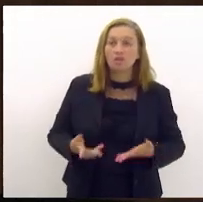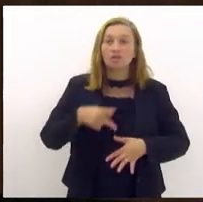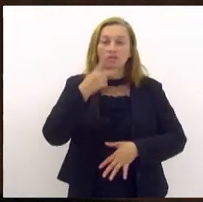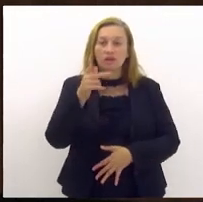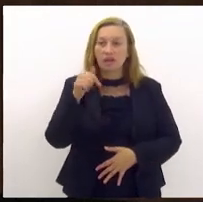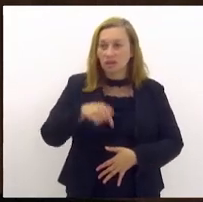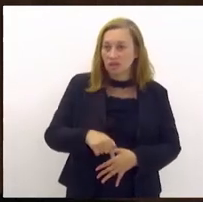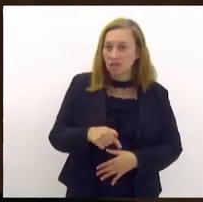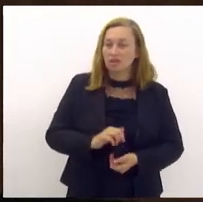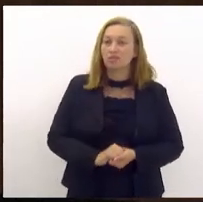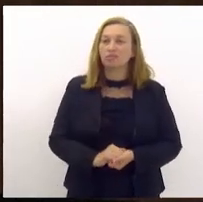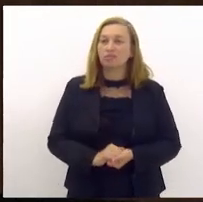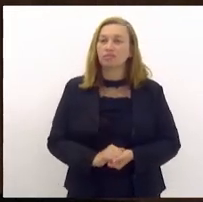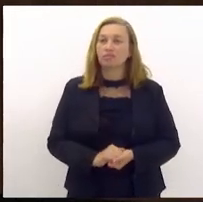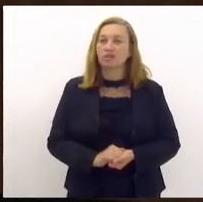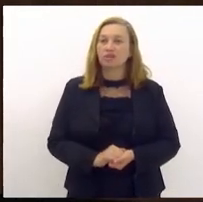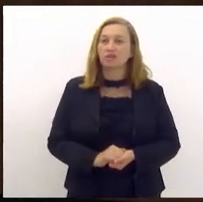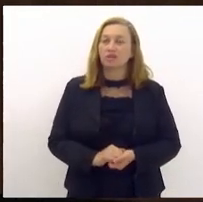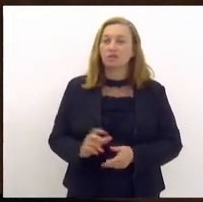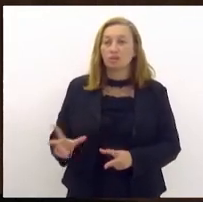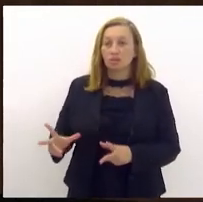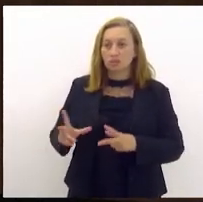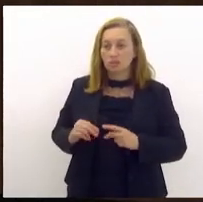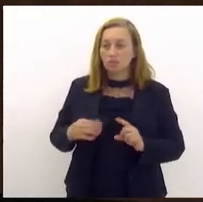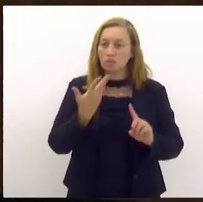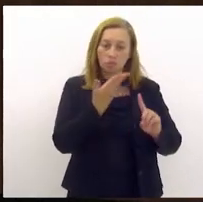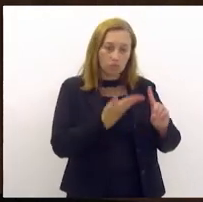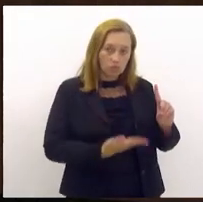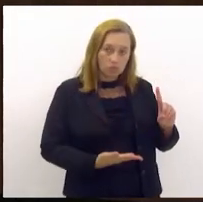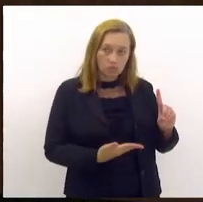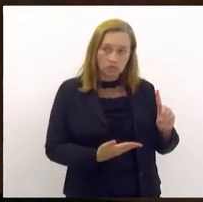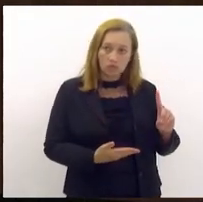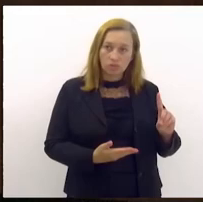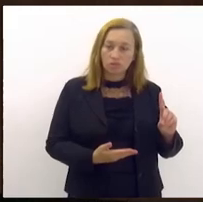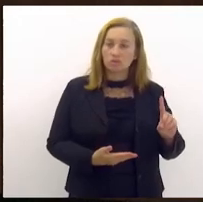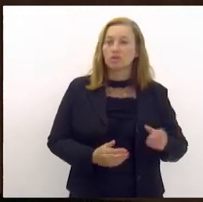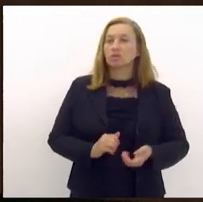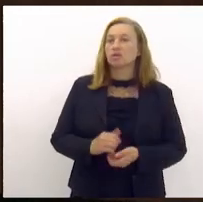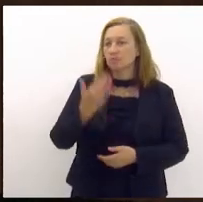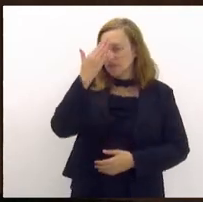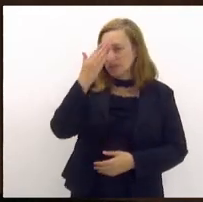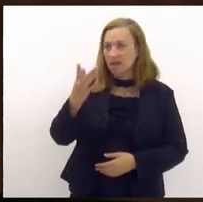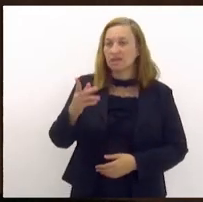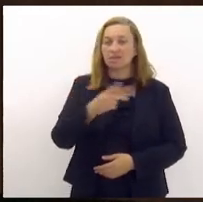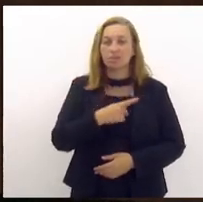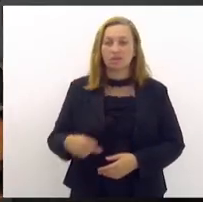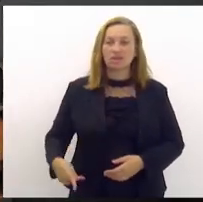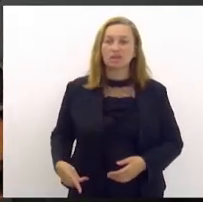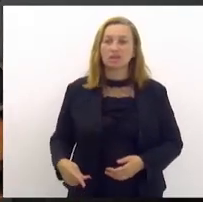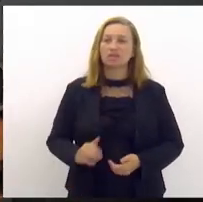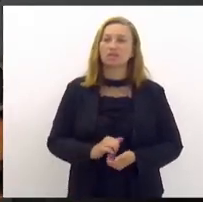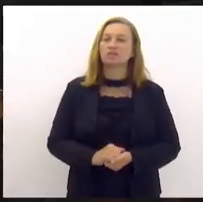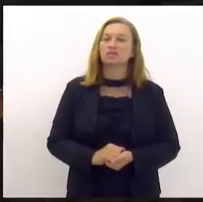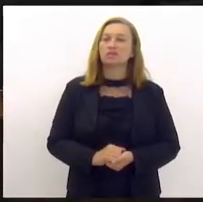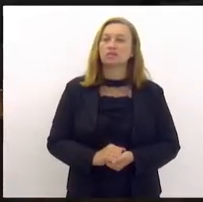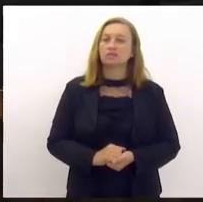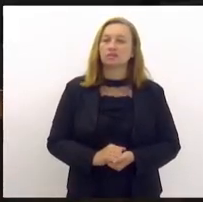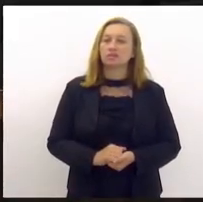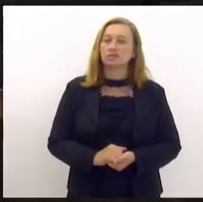manifestar aqui a merecida homenagem a essa cartunista. Obrigada, presidenta.